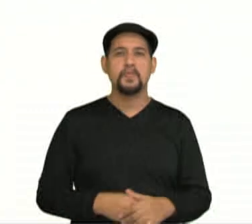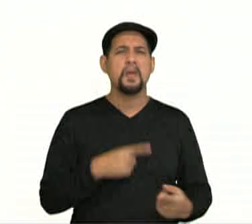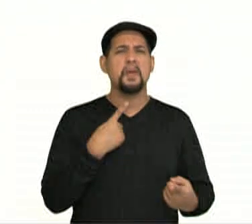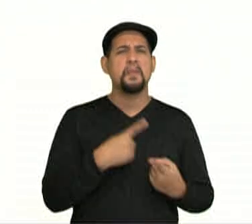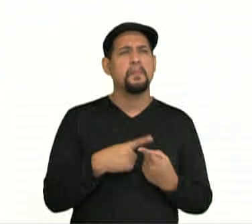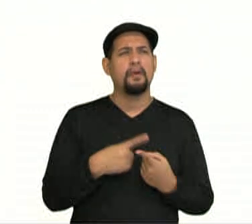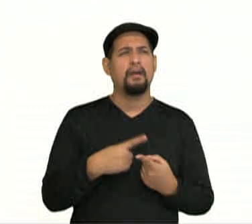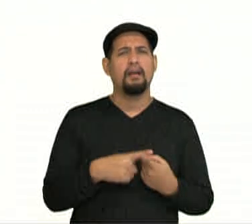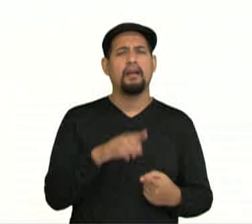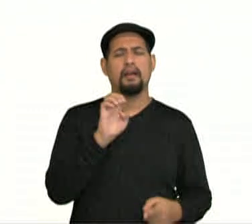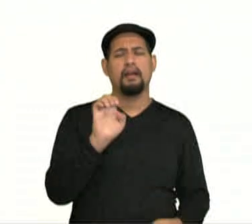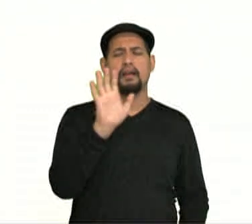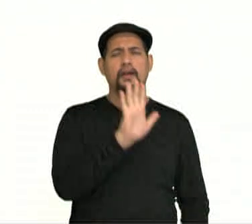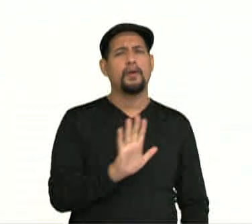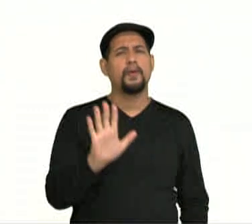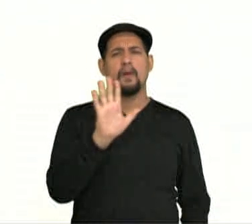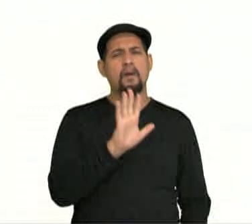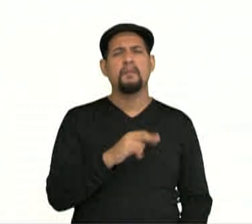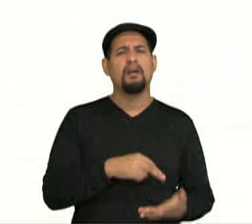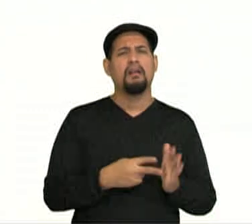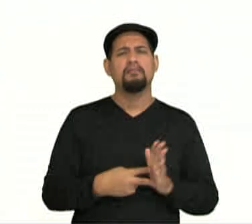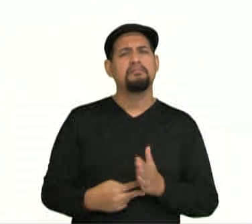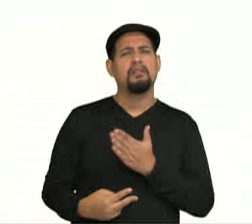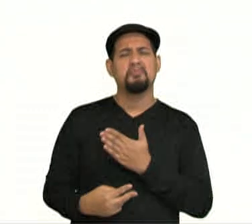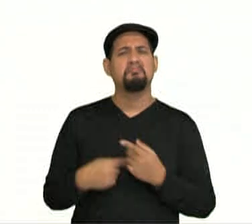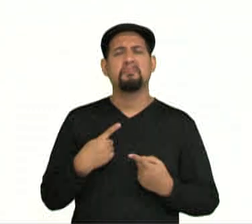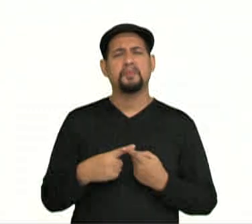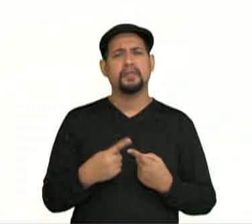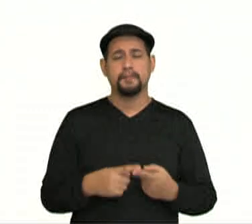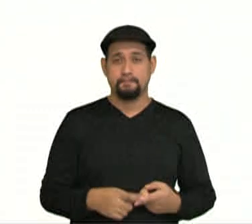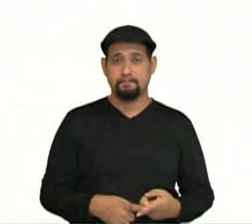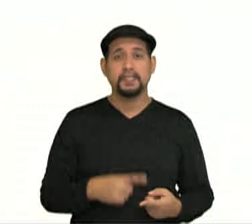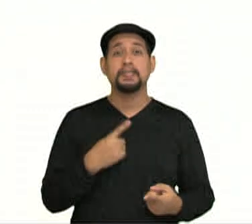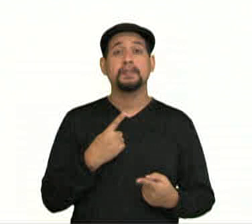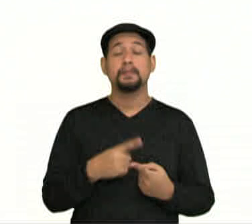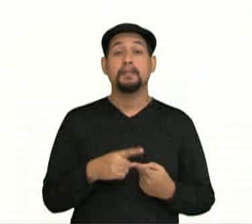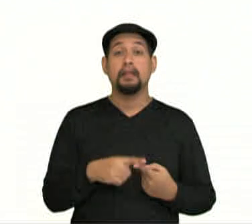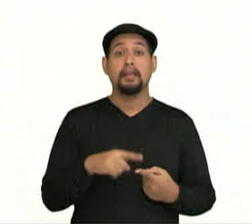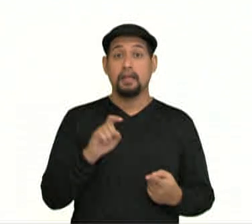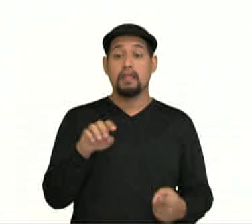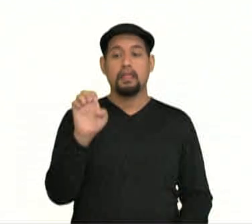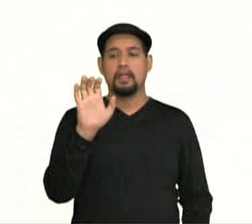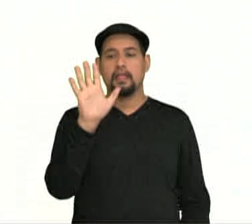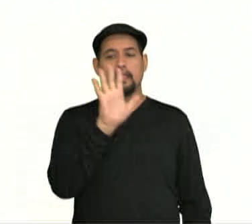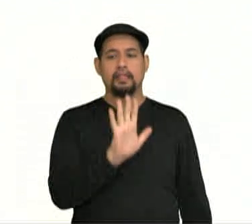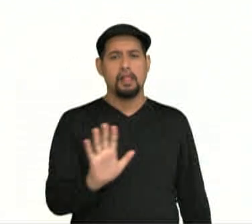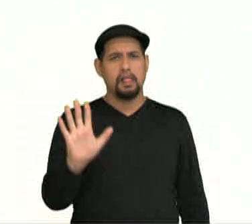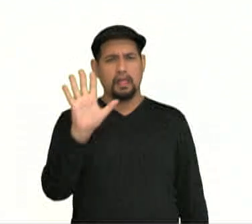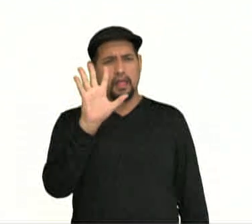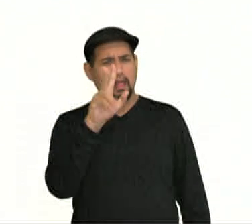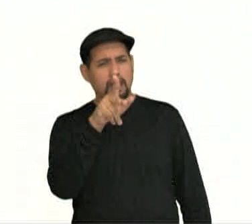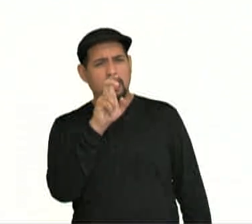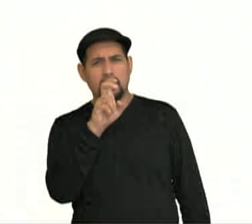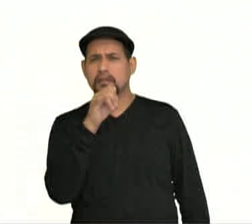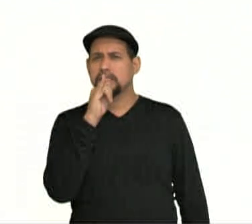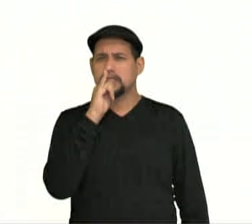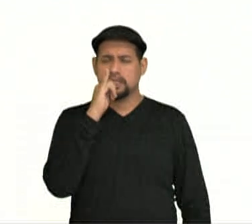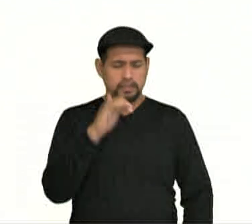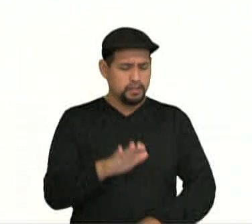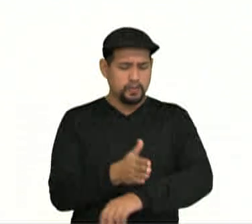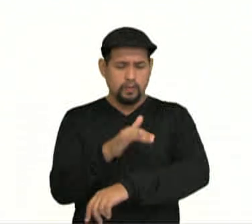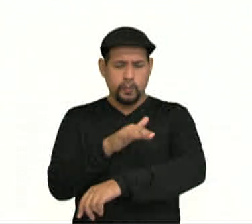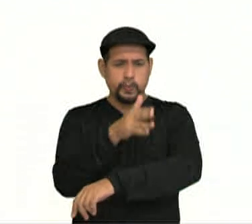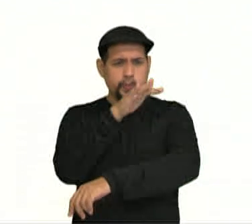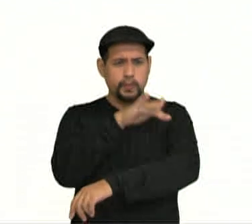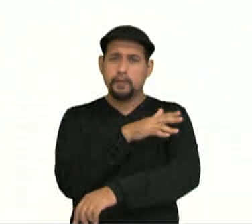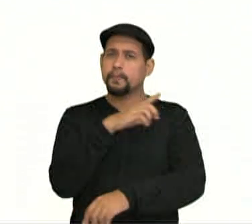Europa possui essa característica? Afinal de contas, por que o continente europeu tem essa característica de relevo e tem o